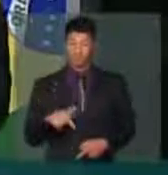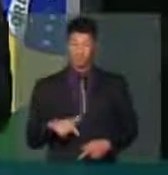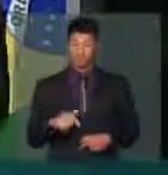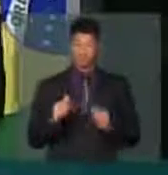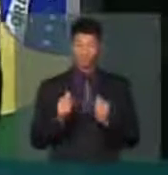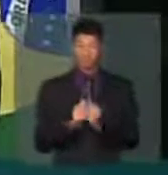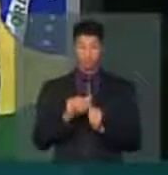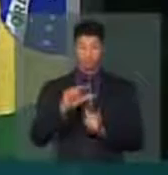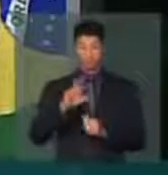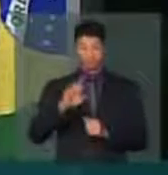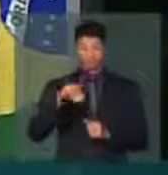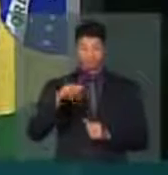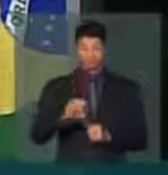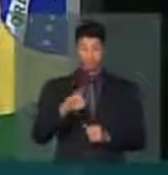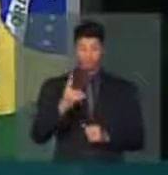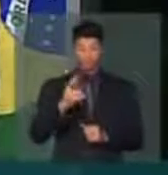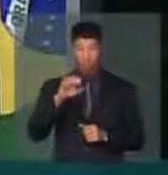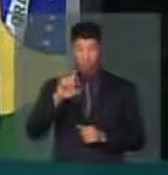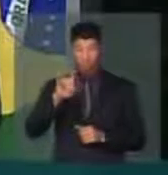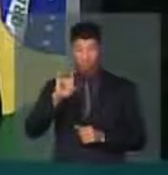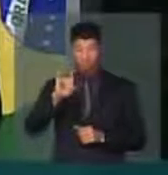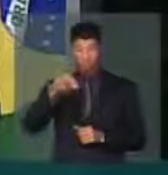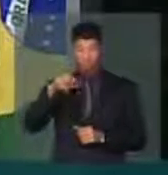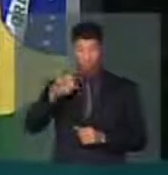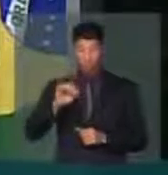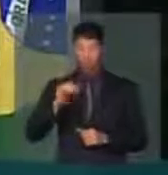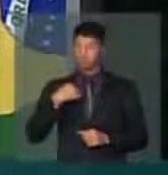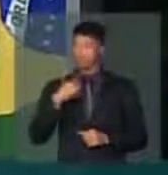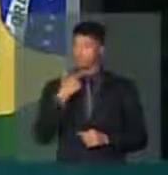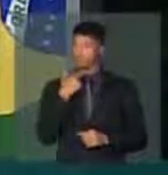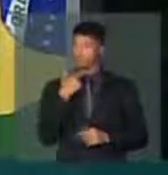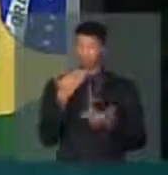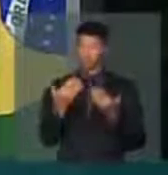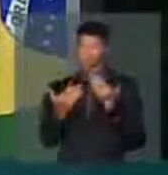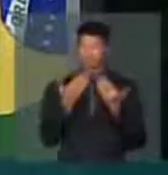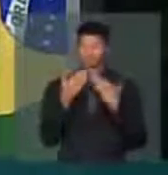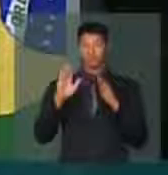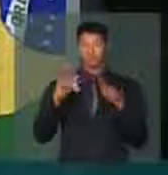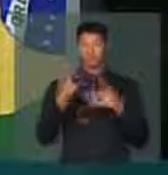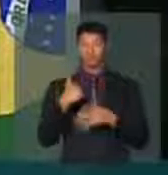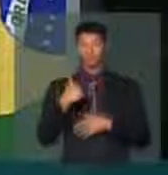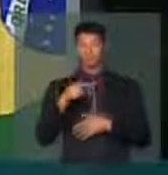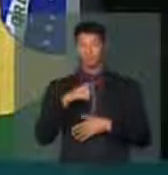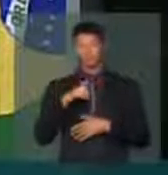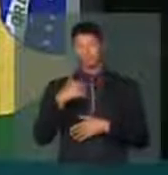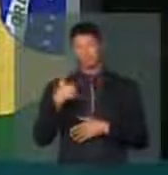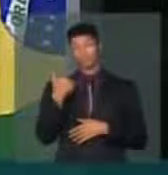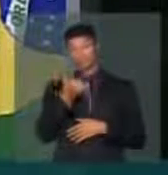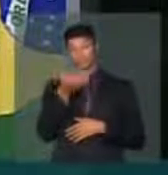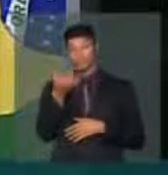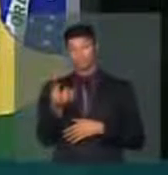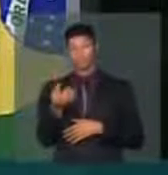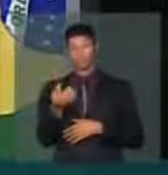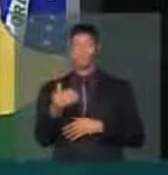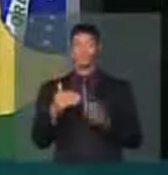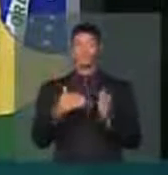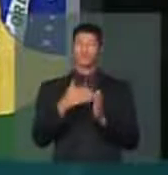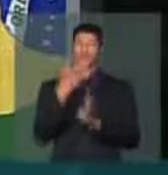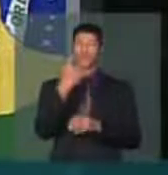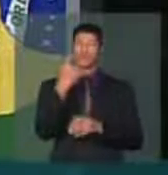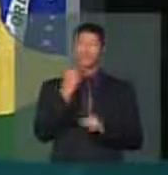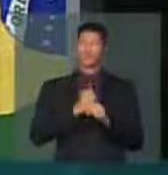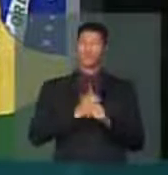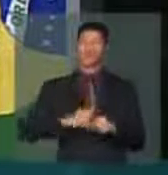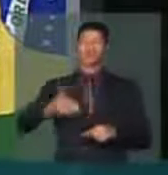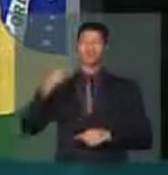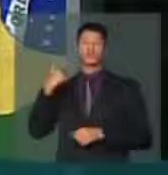é com crime hediondo. Eu não posso comparar, presidente, quando eu tinha 16 anos, há 41 anos